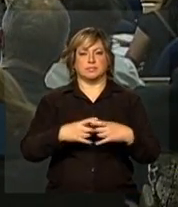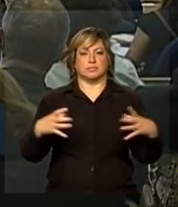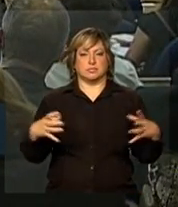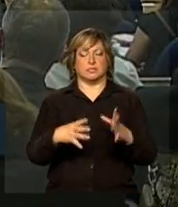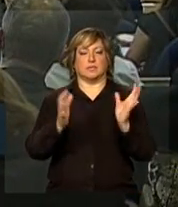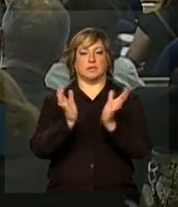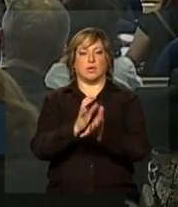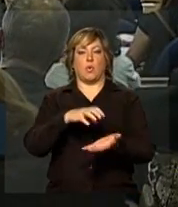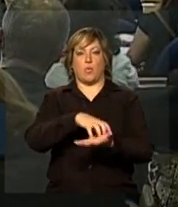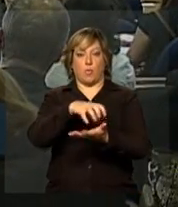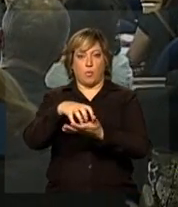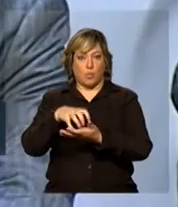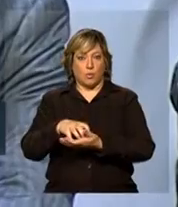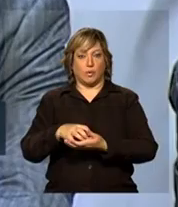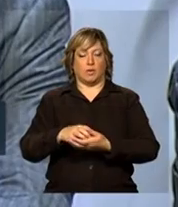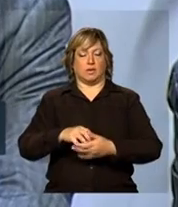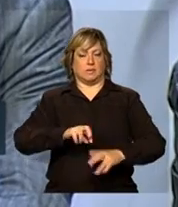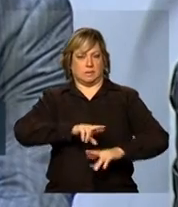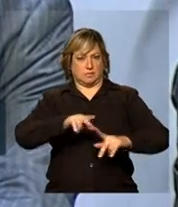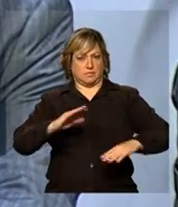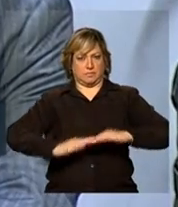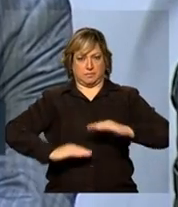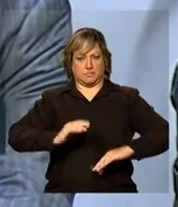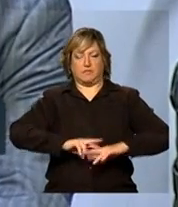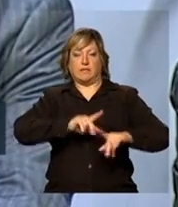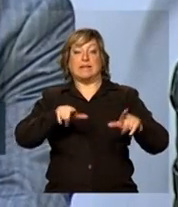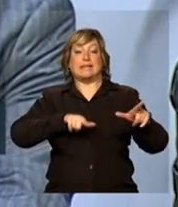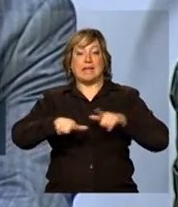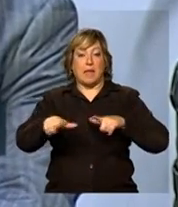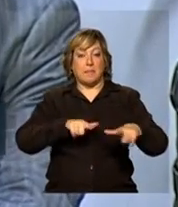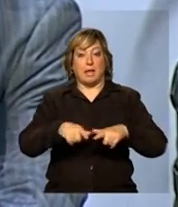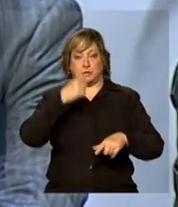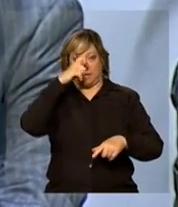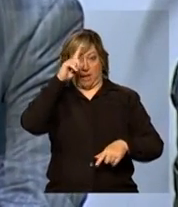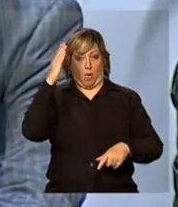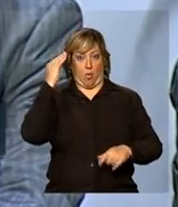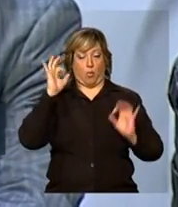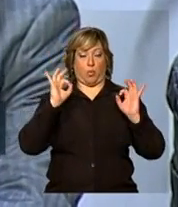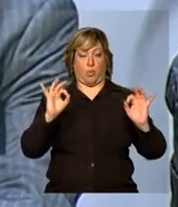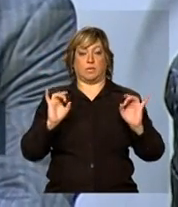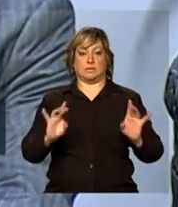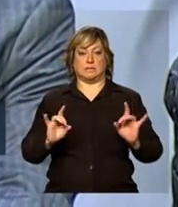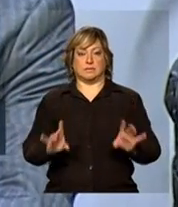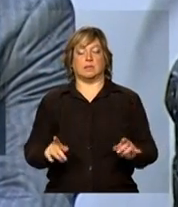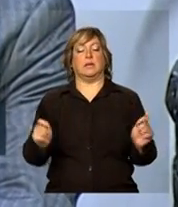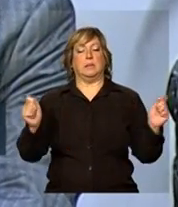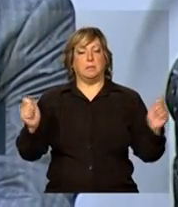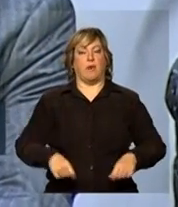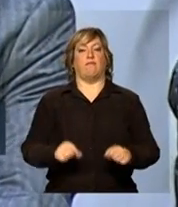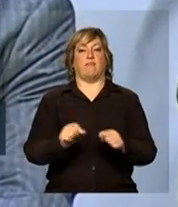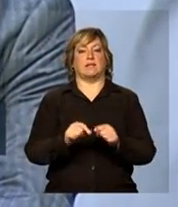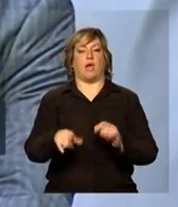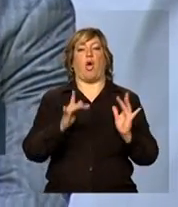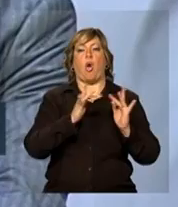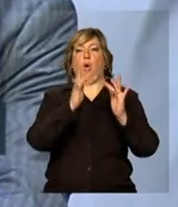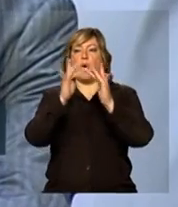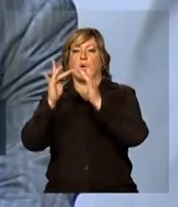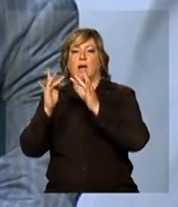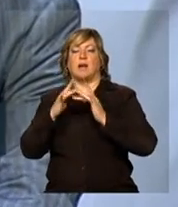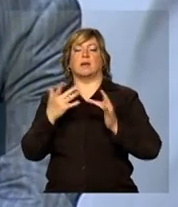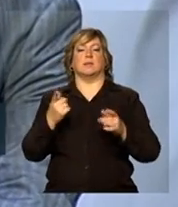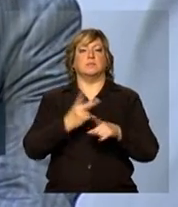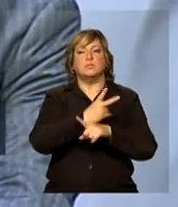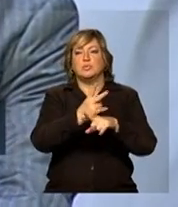das equipes multiprofissionais que trabalham em hospitais de referência com capacidade de fazer esse contato, a